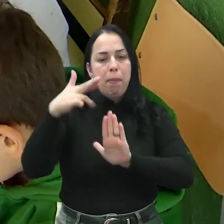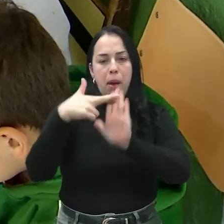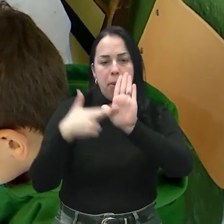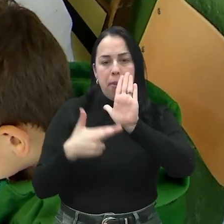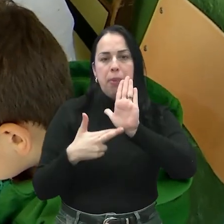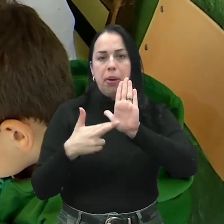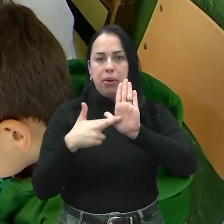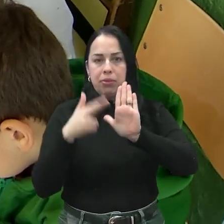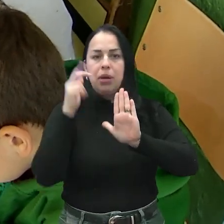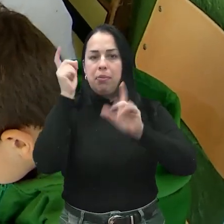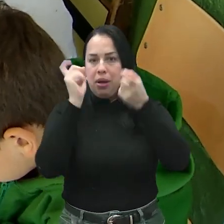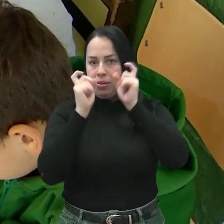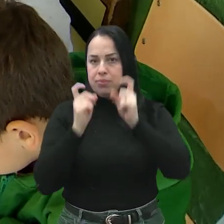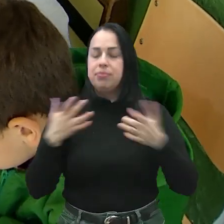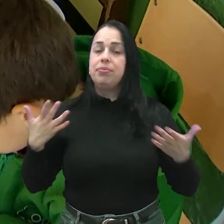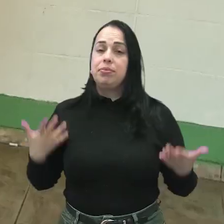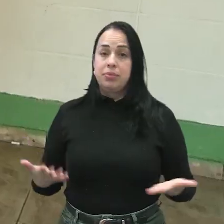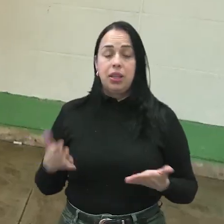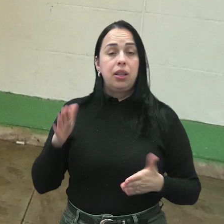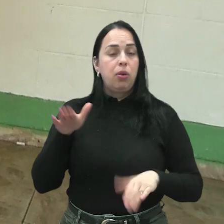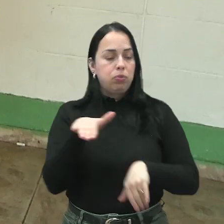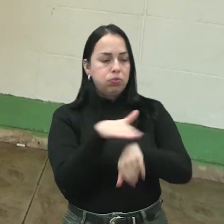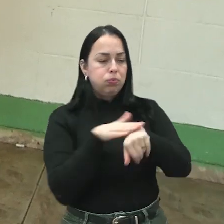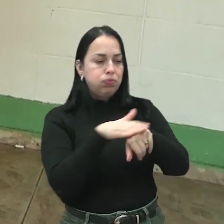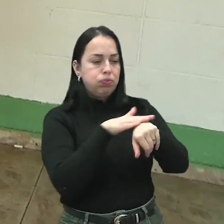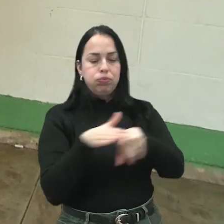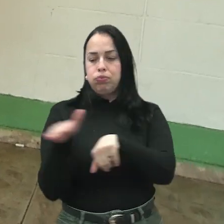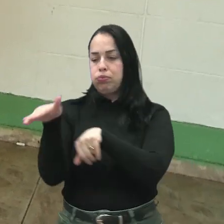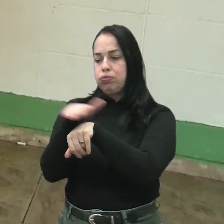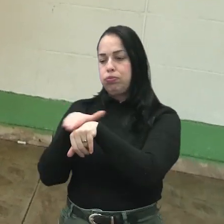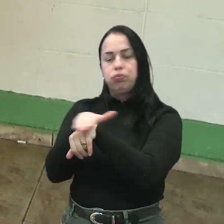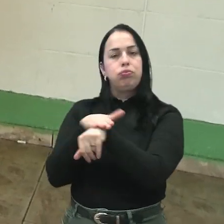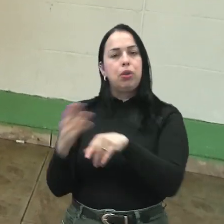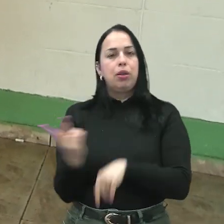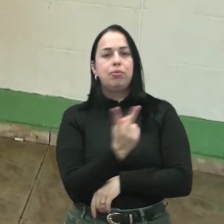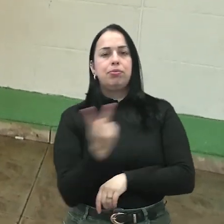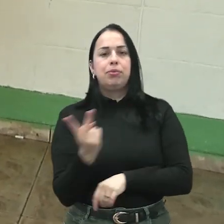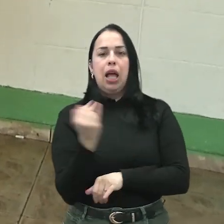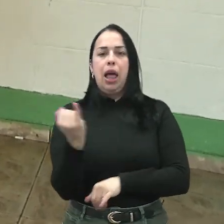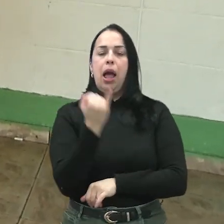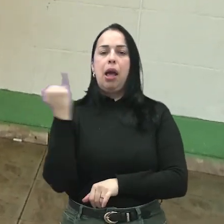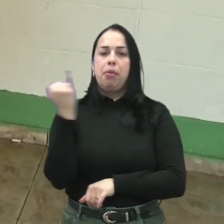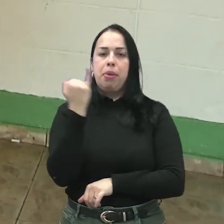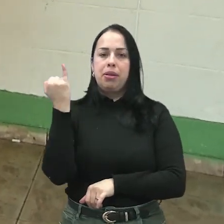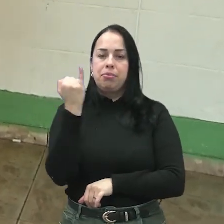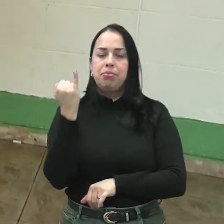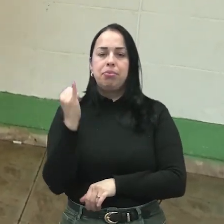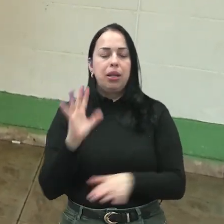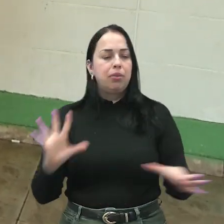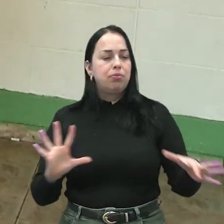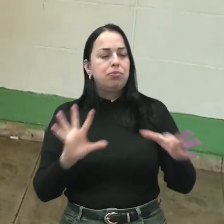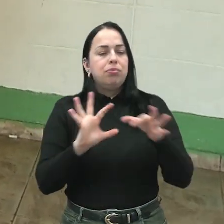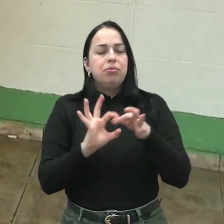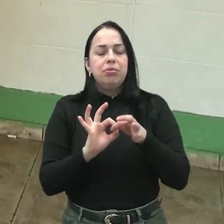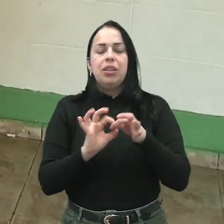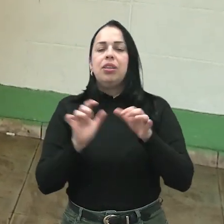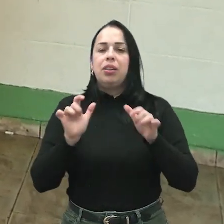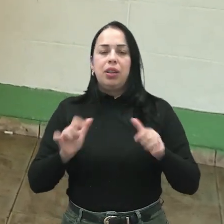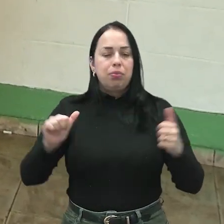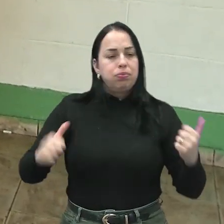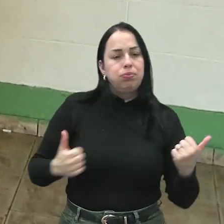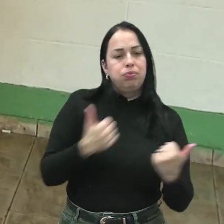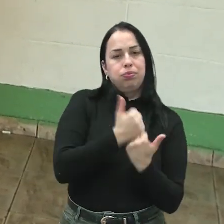cronograma do segundo semestre letivo. O diálogo entre família e escola é fundamental para criar um